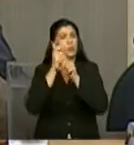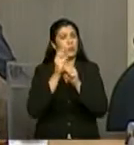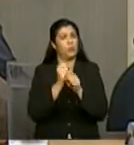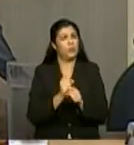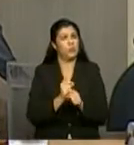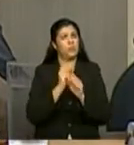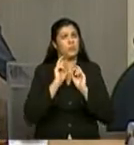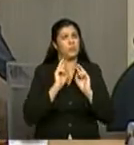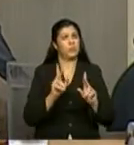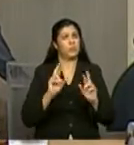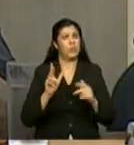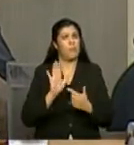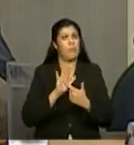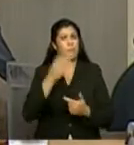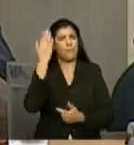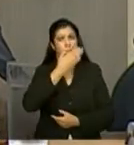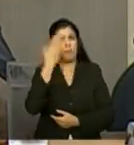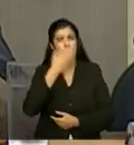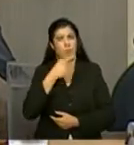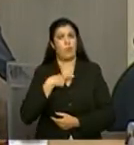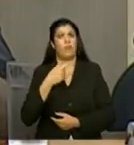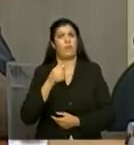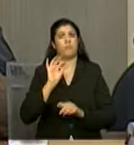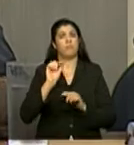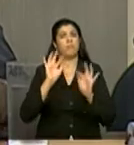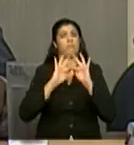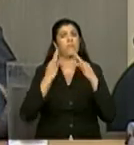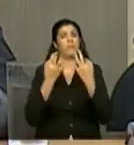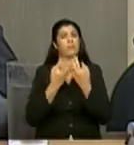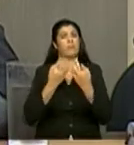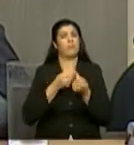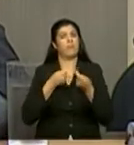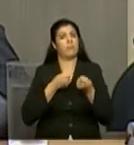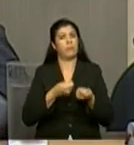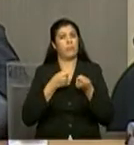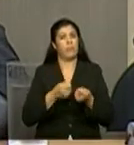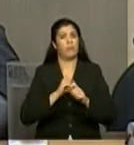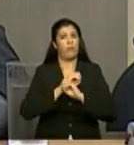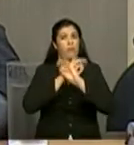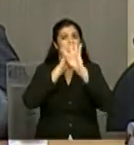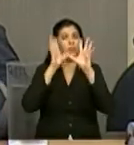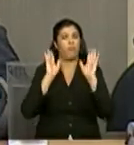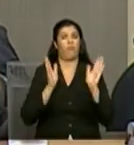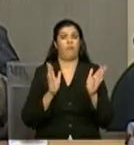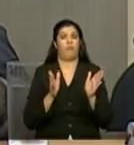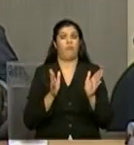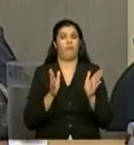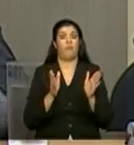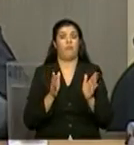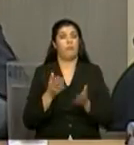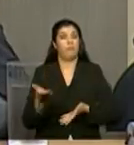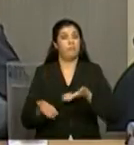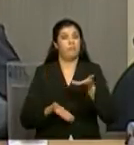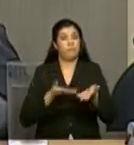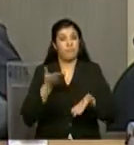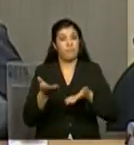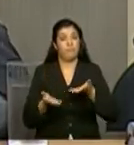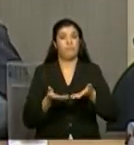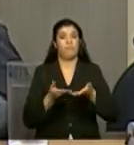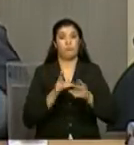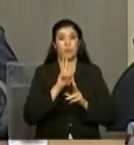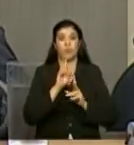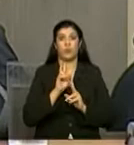de evidências e indícios que a família vem tentando esclarecer a medida que nós fortalecemos a